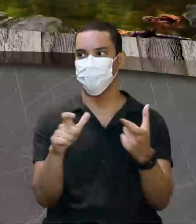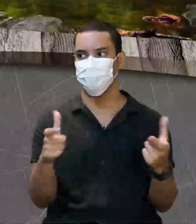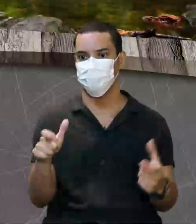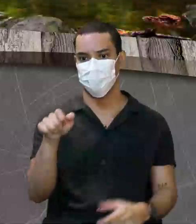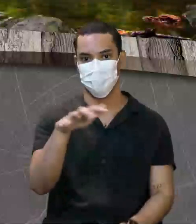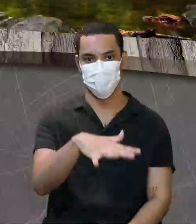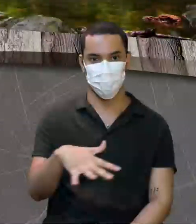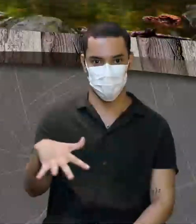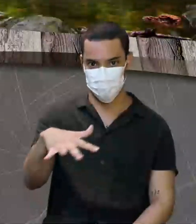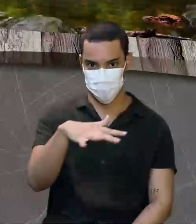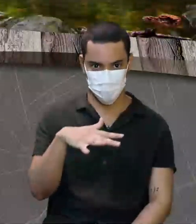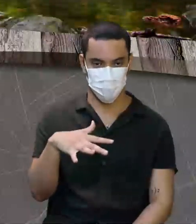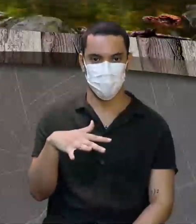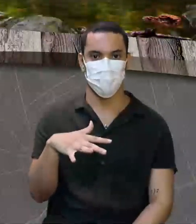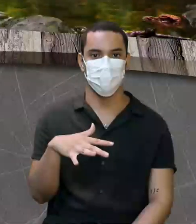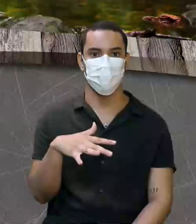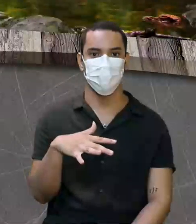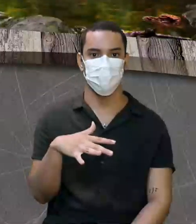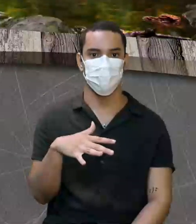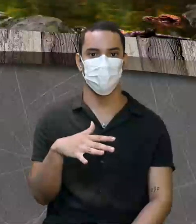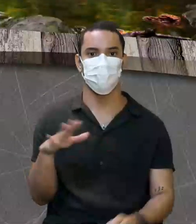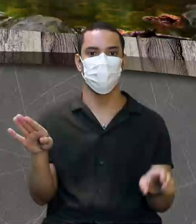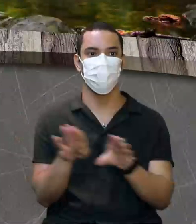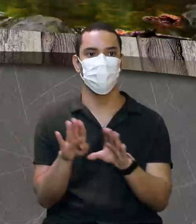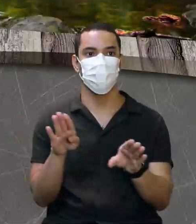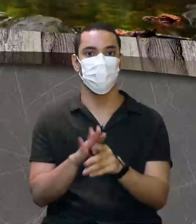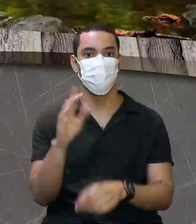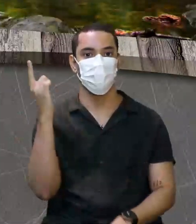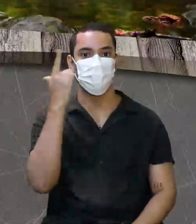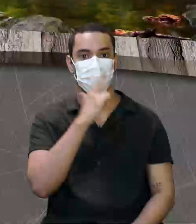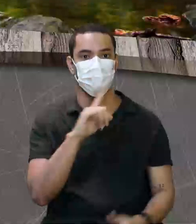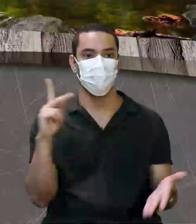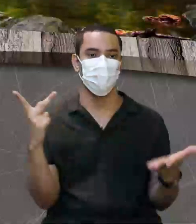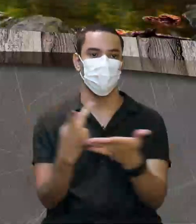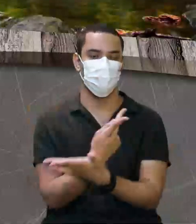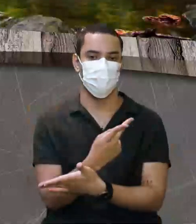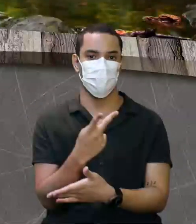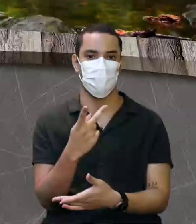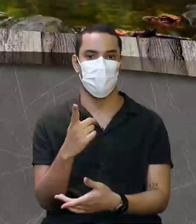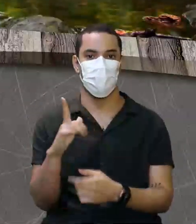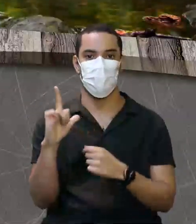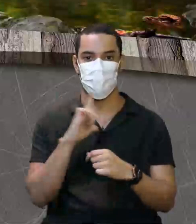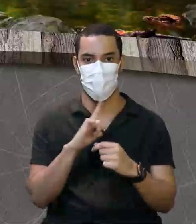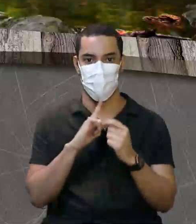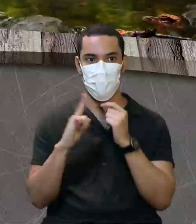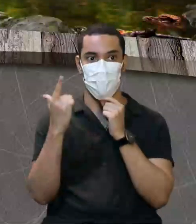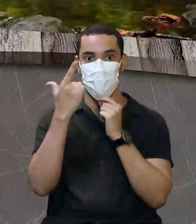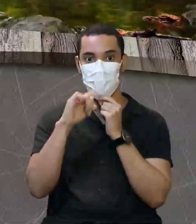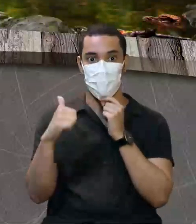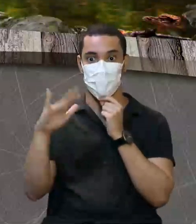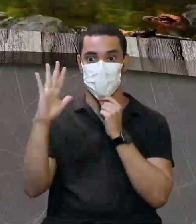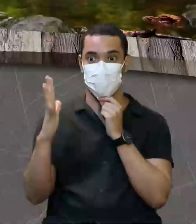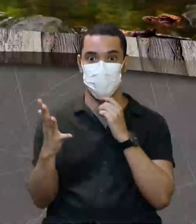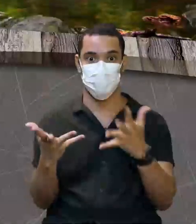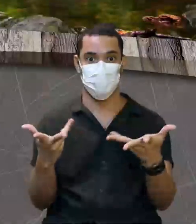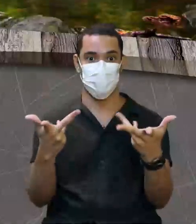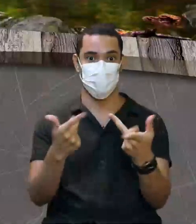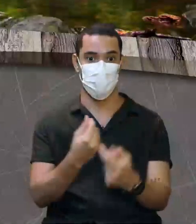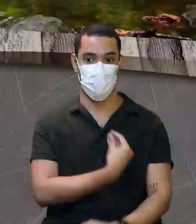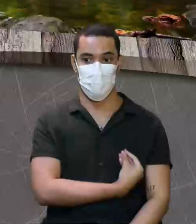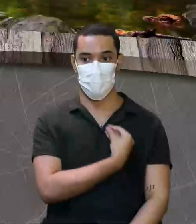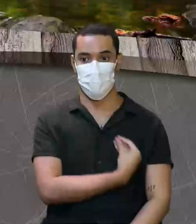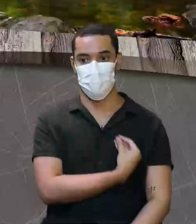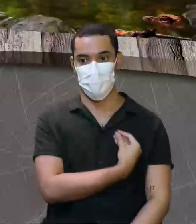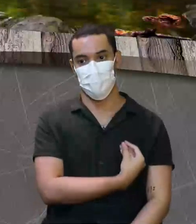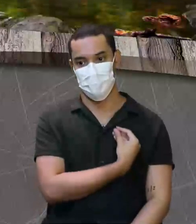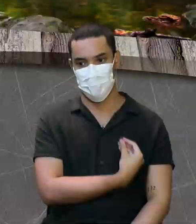espaço, né? Conquistassem e favorecessem adquirissem habilidades para sua